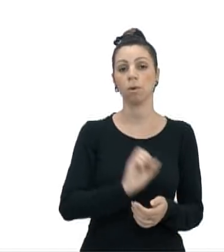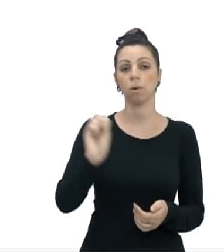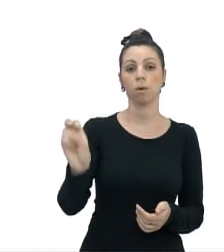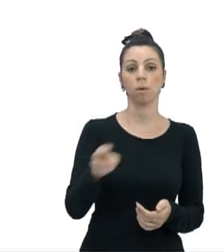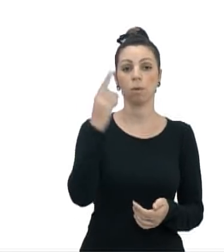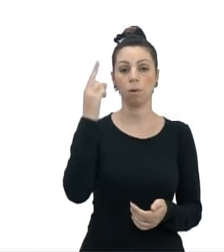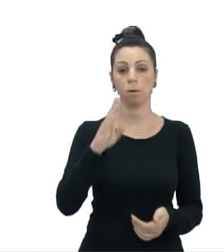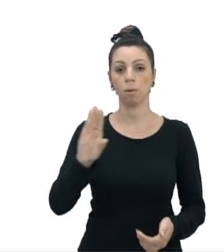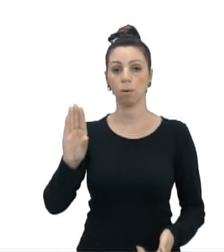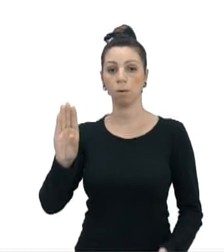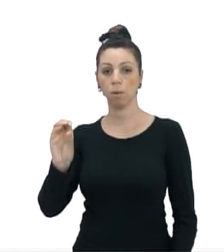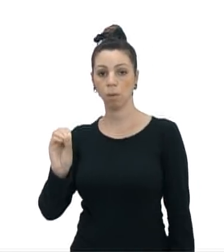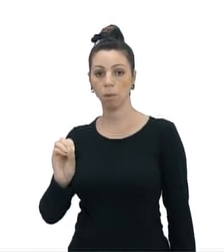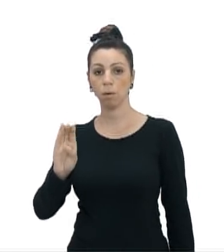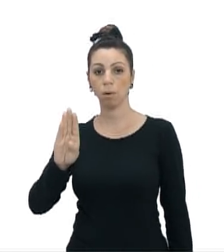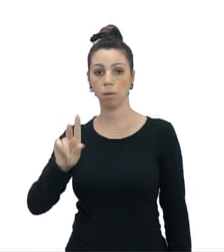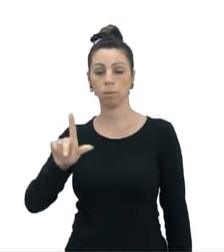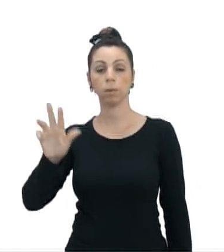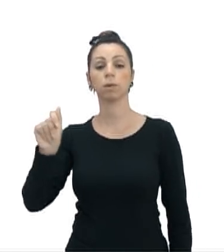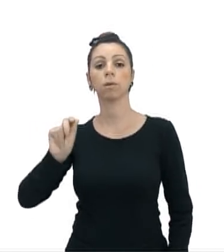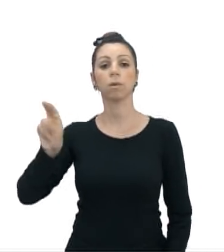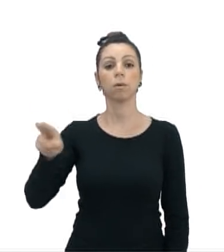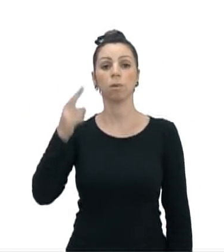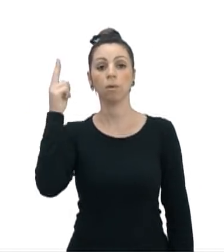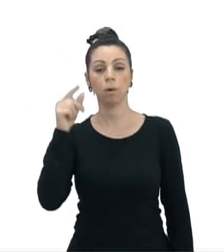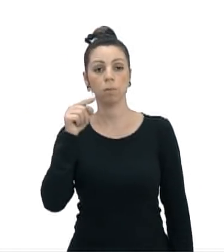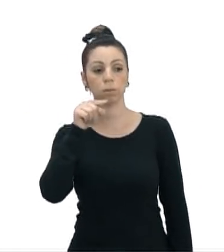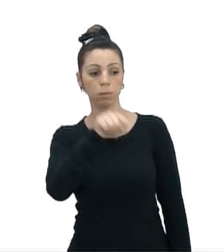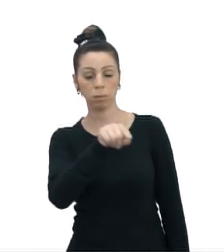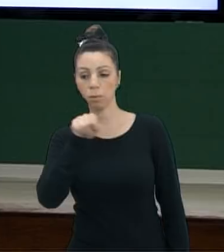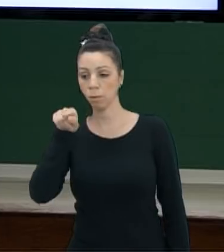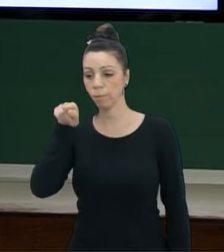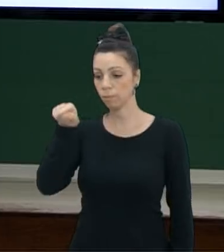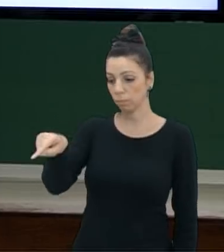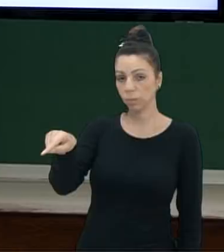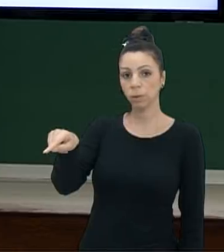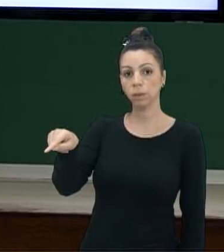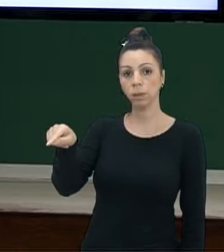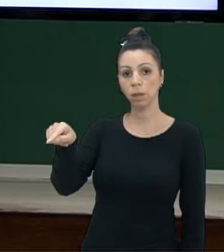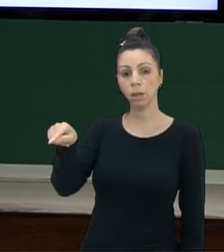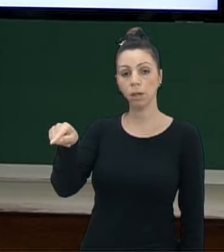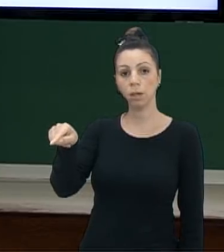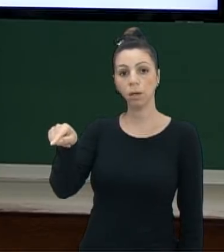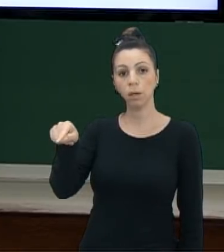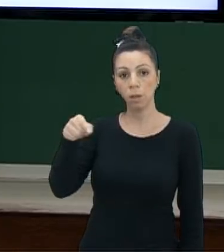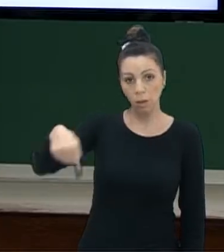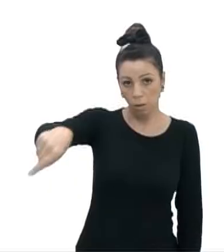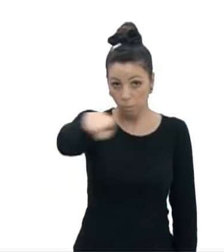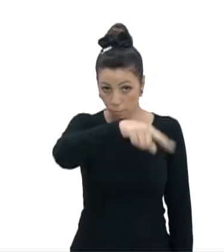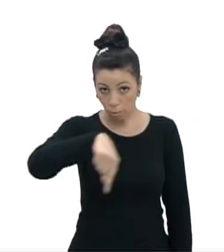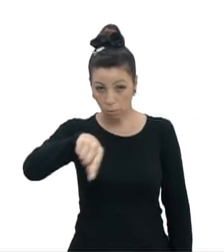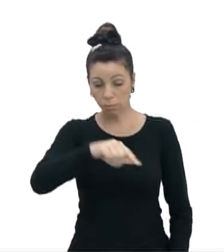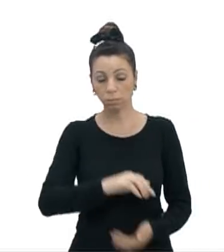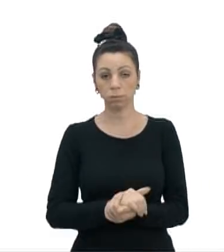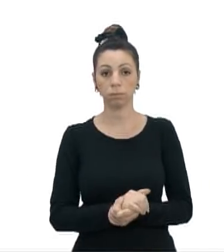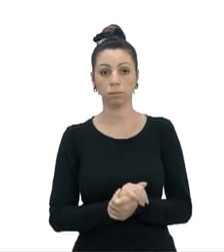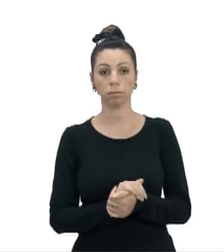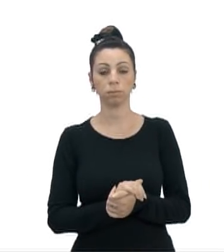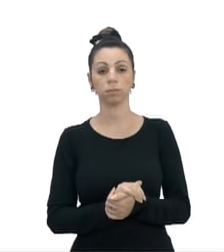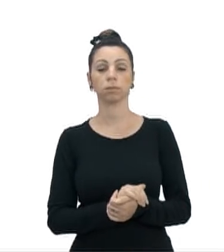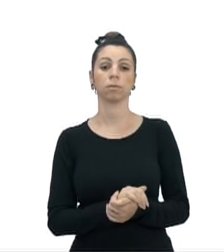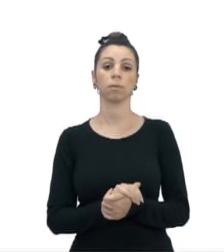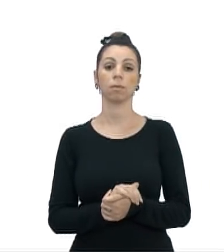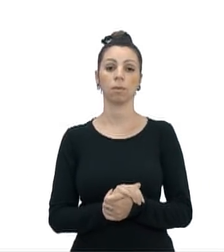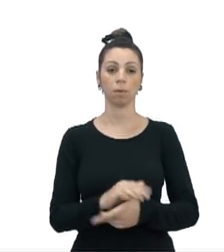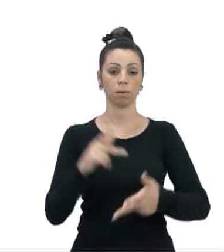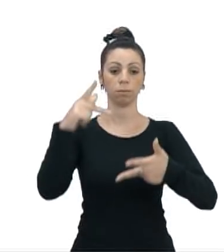e você, tu, você e vós. Lembram das pessoas do discurso? Elas se classificam em primeira,